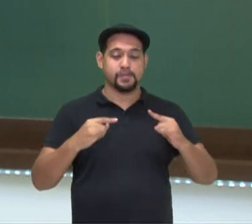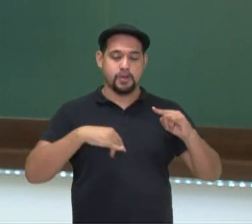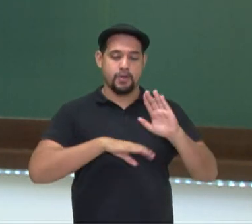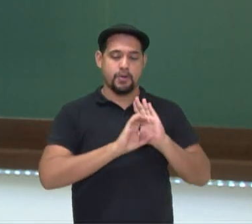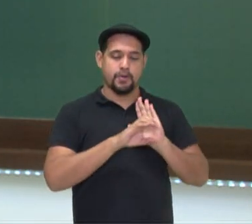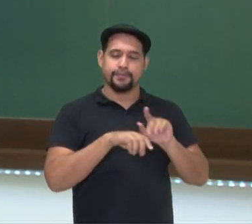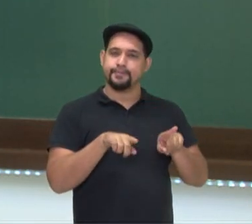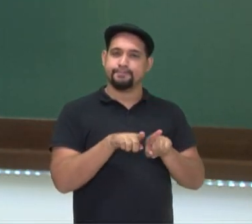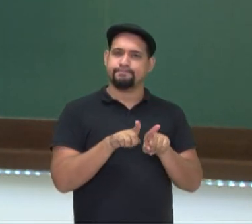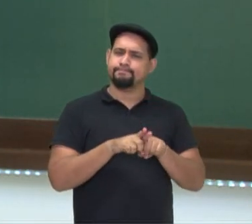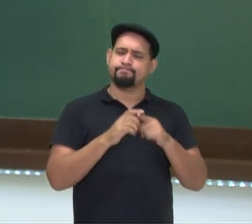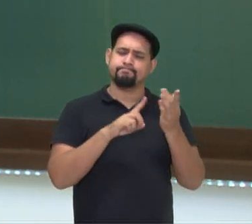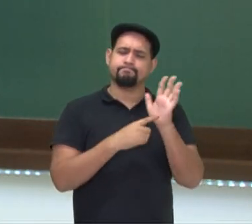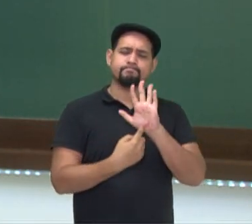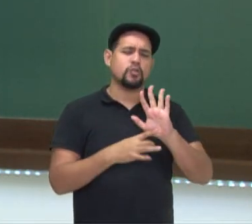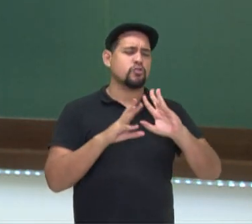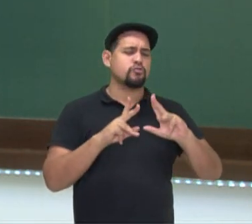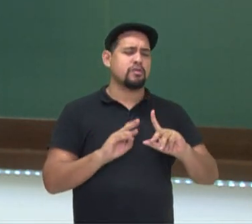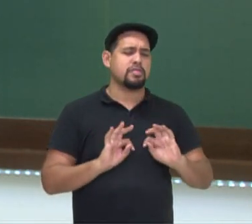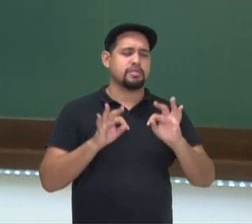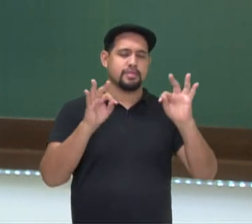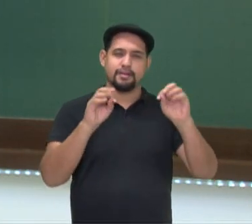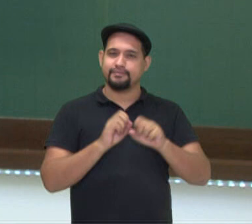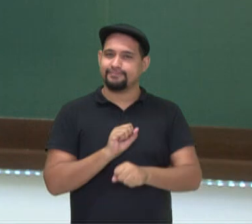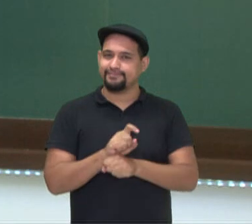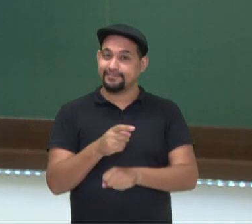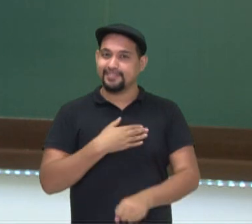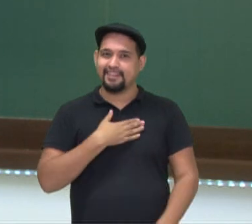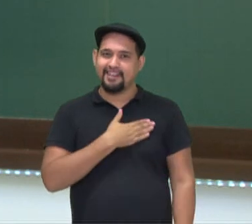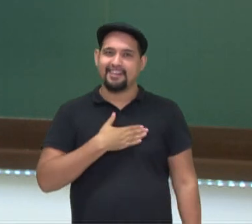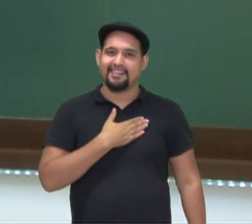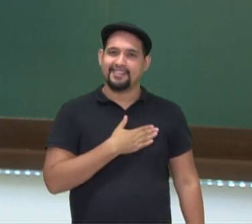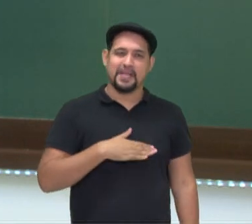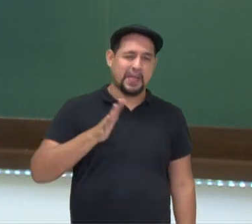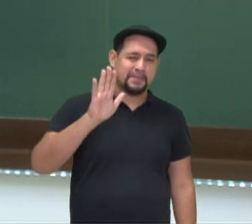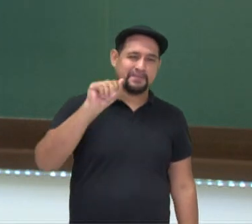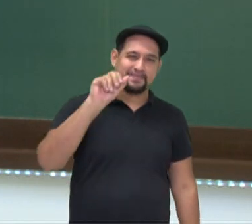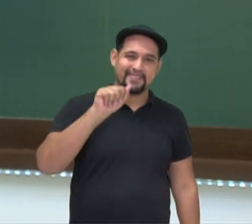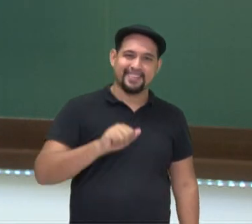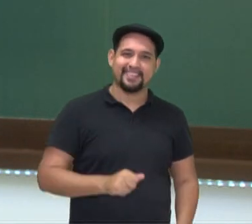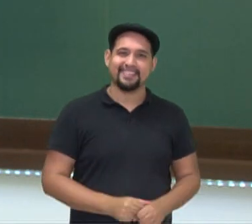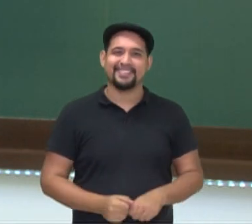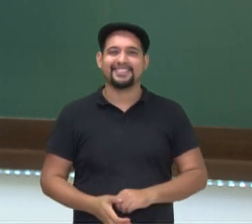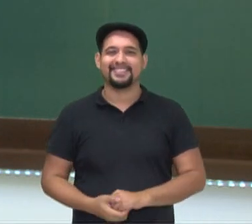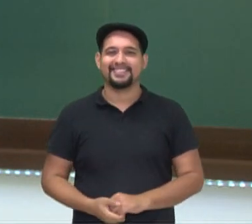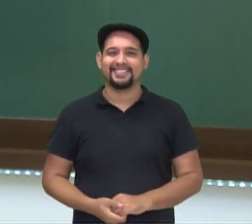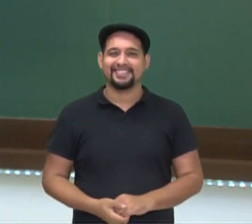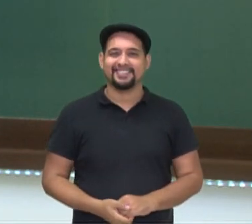contemporâneo, né, que traz toda a questão da tecnologia. Espero que vocês tenham gostado e até breve!